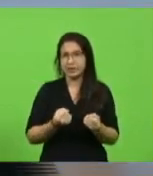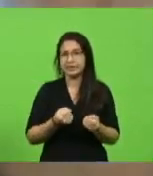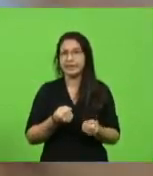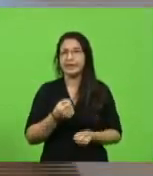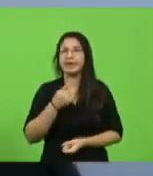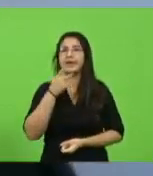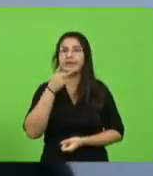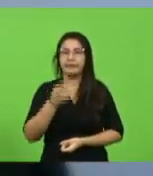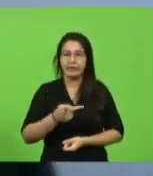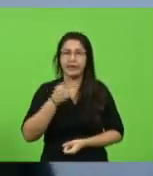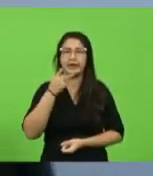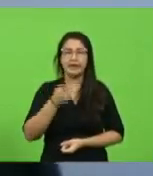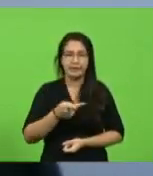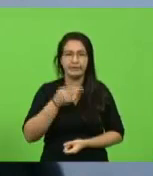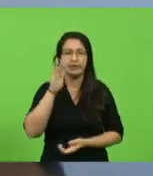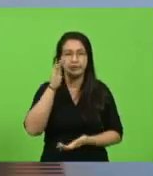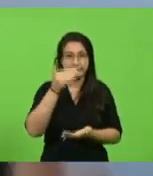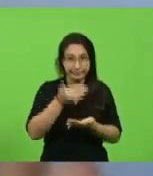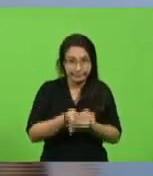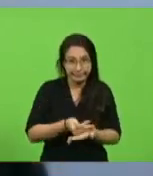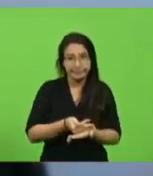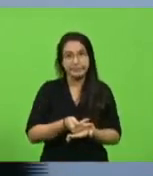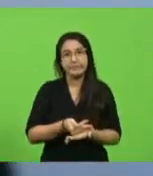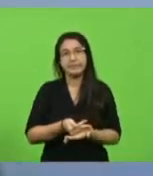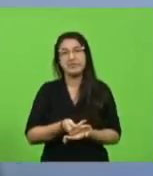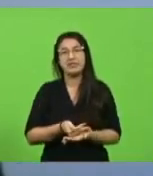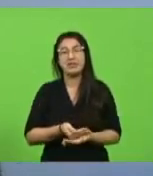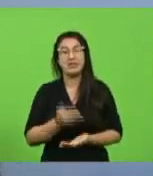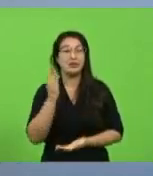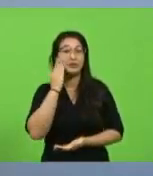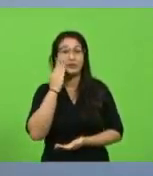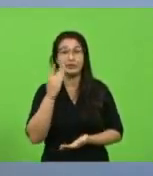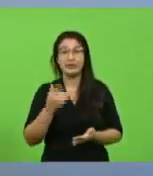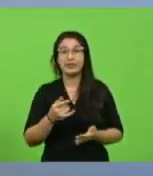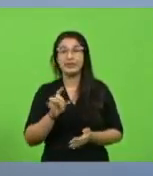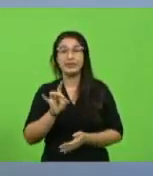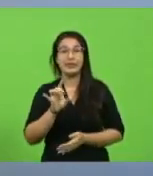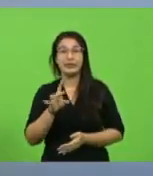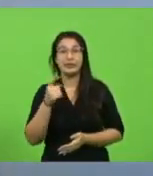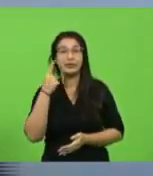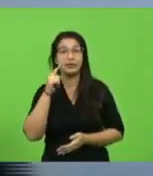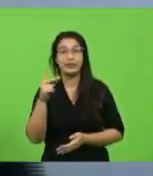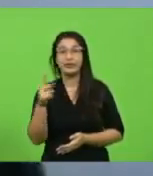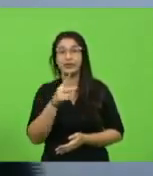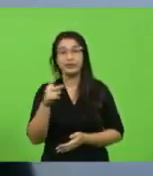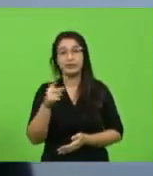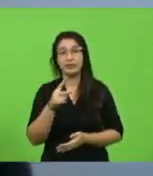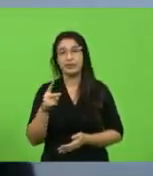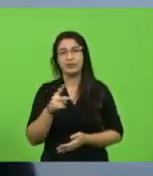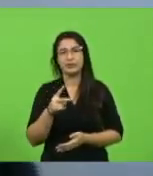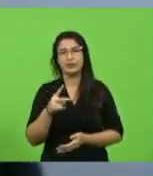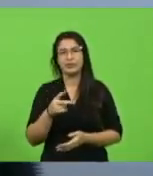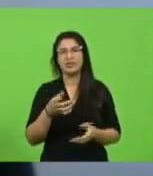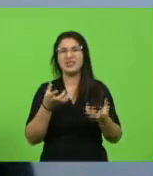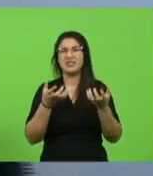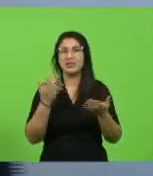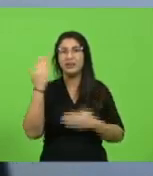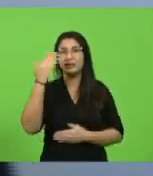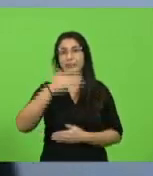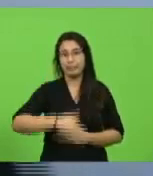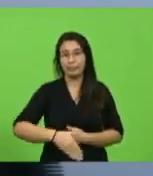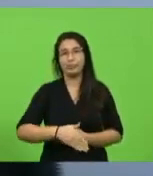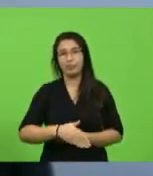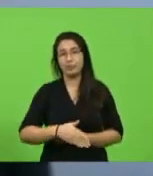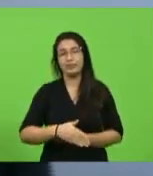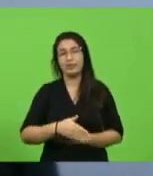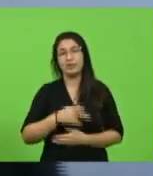insiste na tese de que soube da antecipação do pagamento no dia 22 do 4 e tenta comprovar sua versão